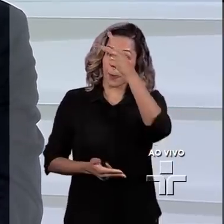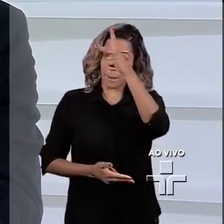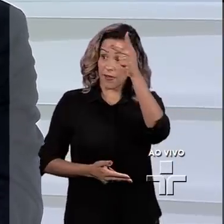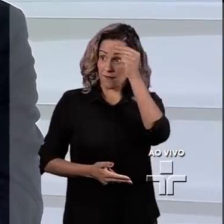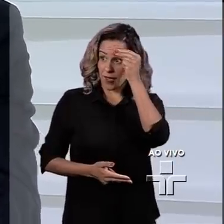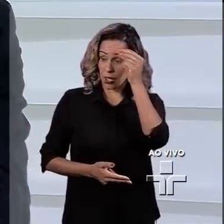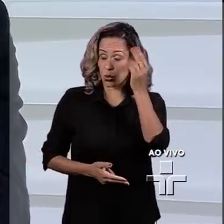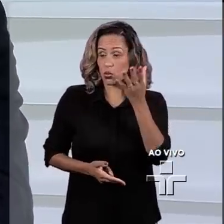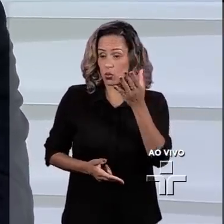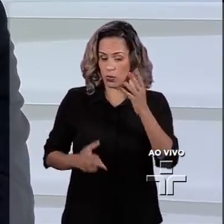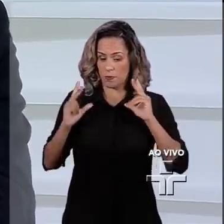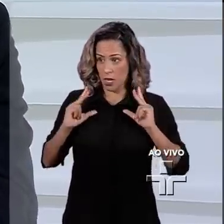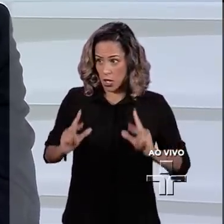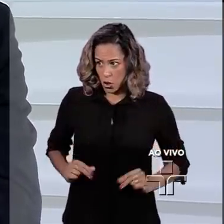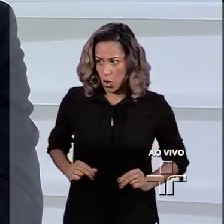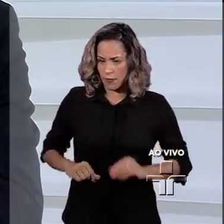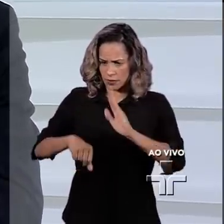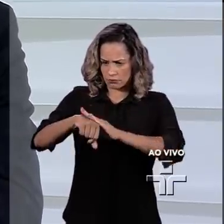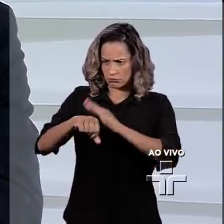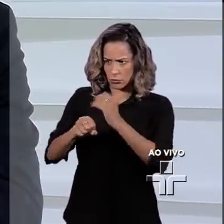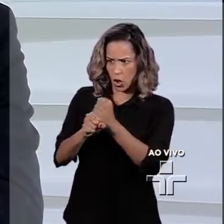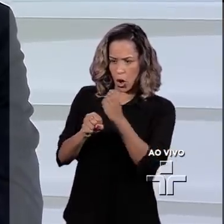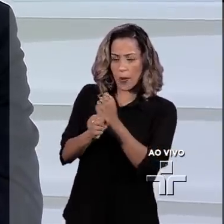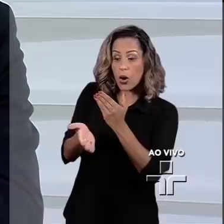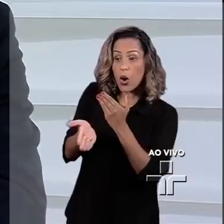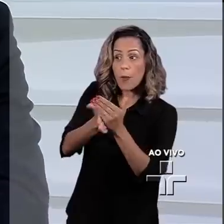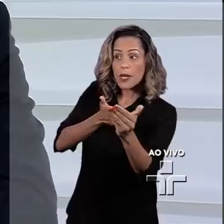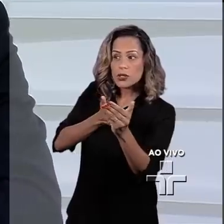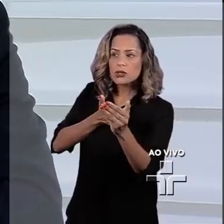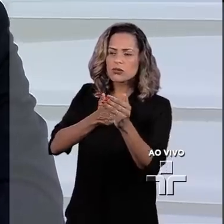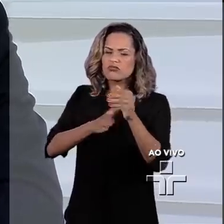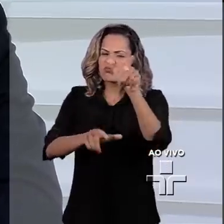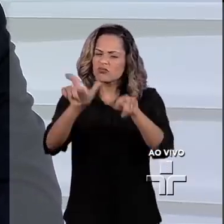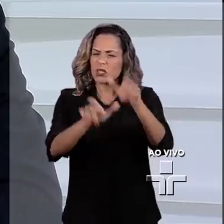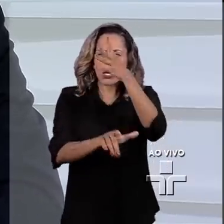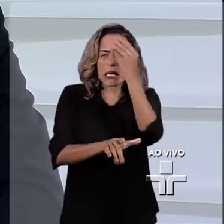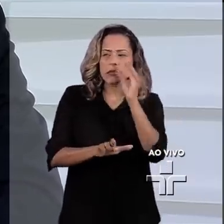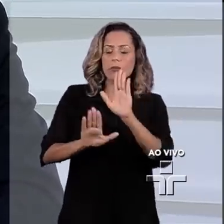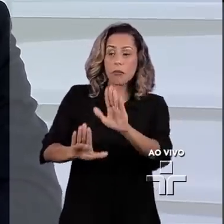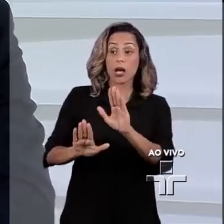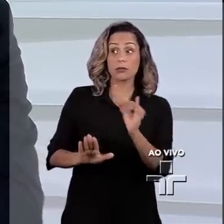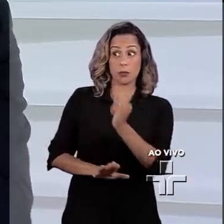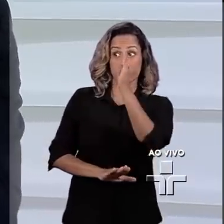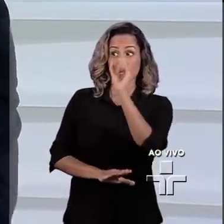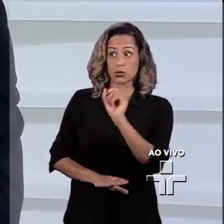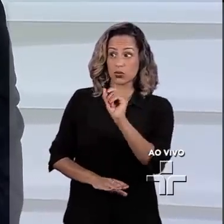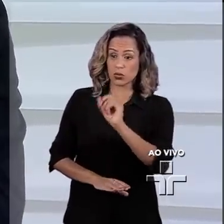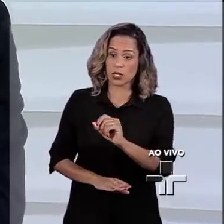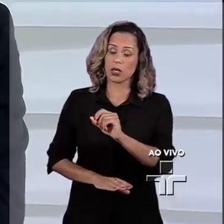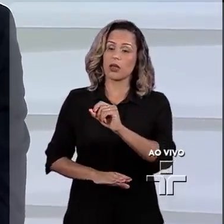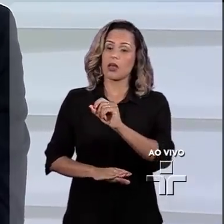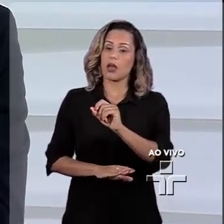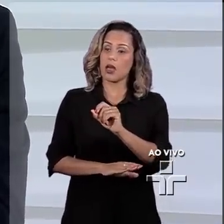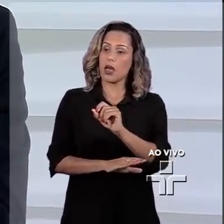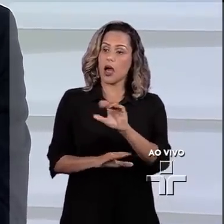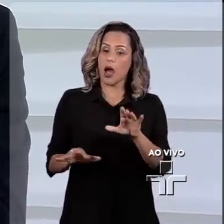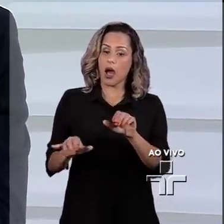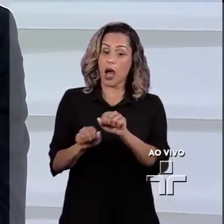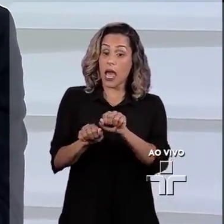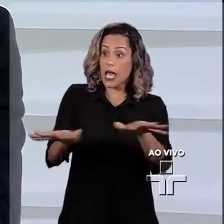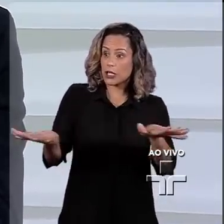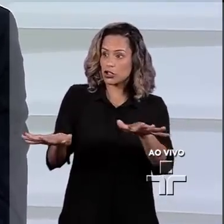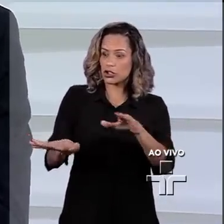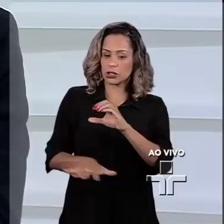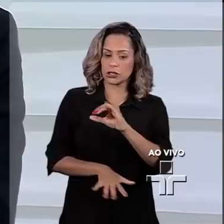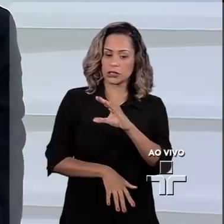pouco conhecida, mas foi muito importante, foi a rede de ciclovias da cidade de São Paulo, que foi graças